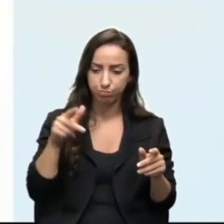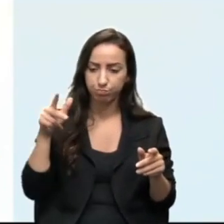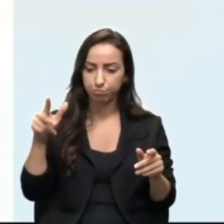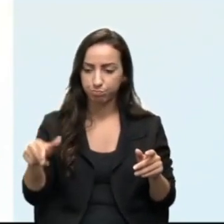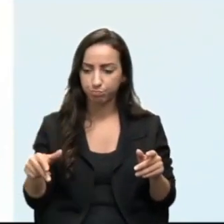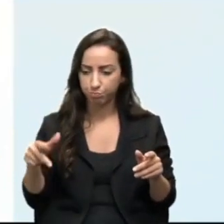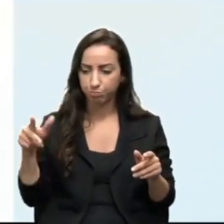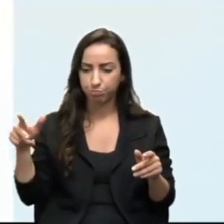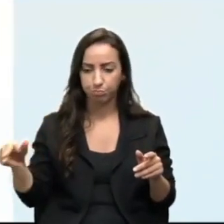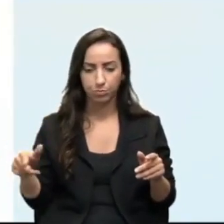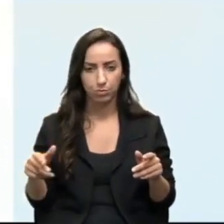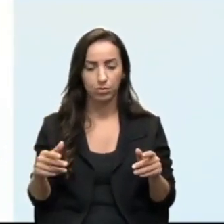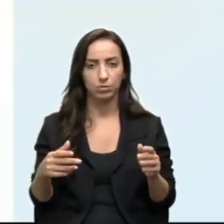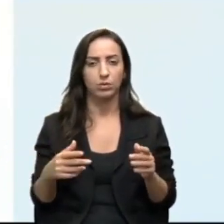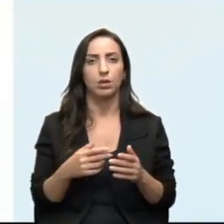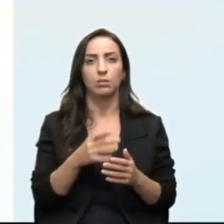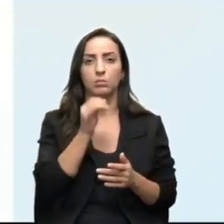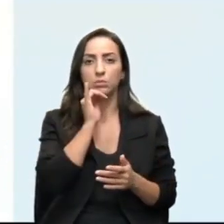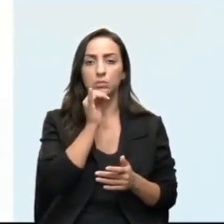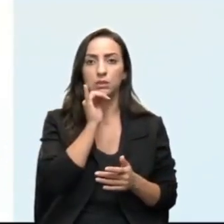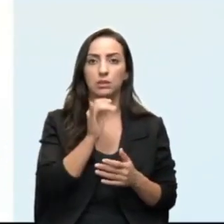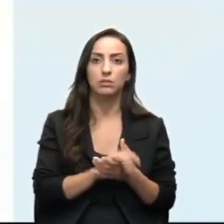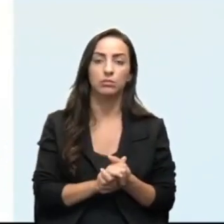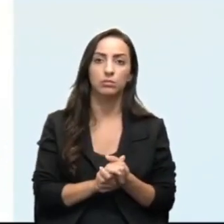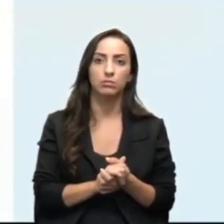tamanho que está lá no projeto, por exemplo,